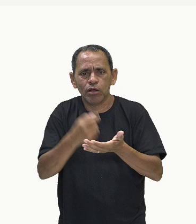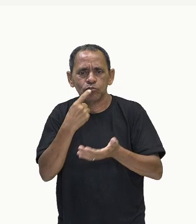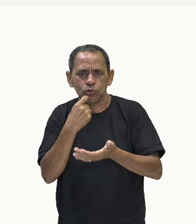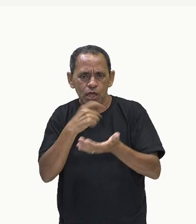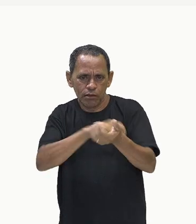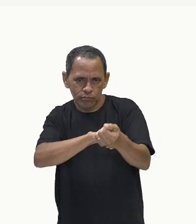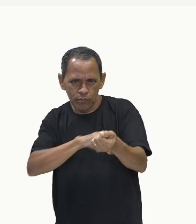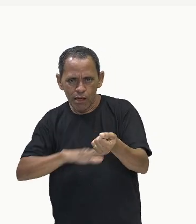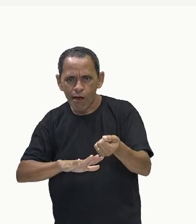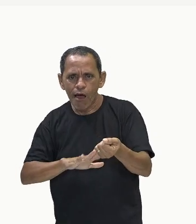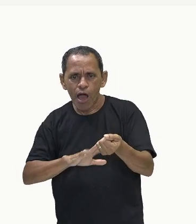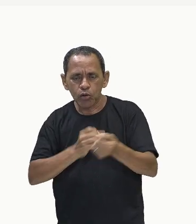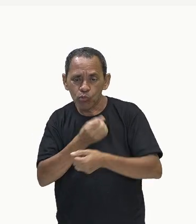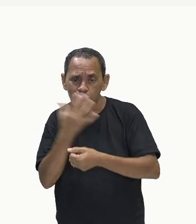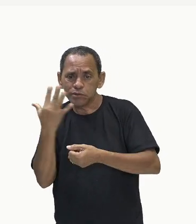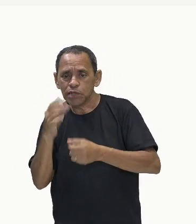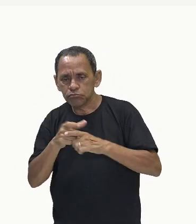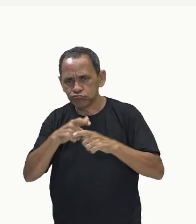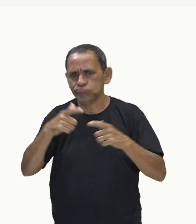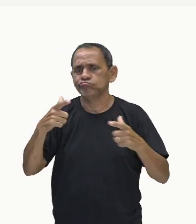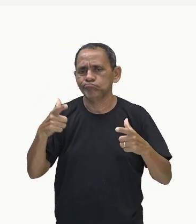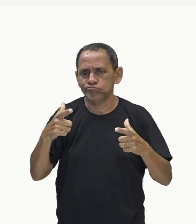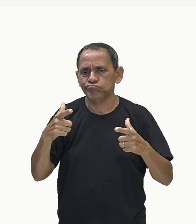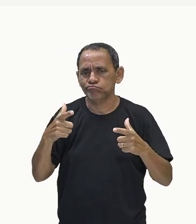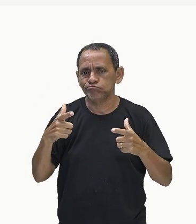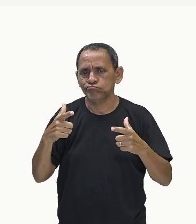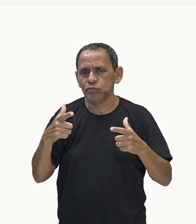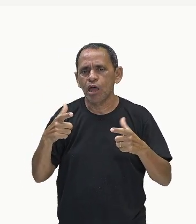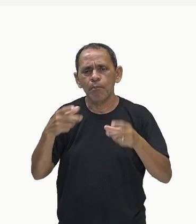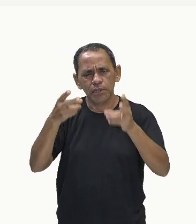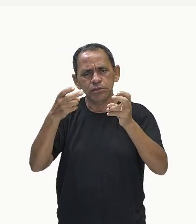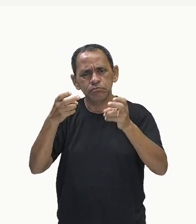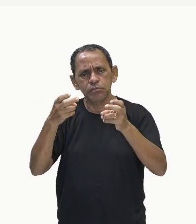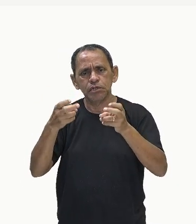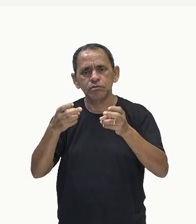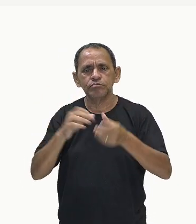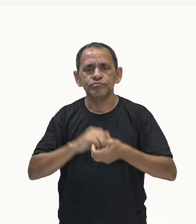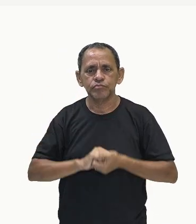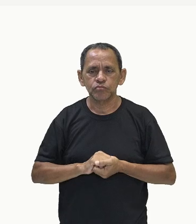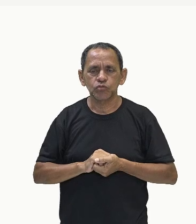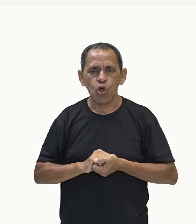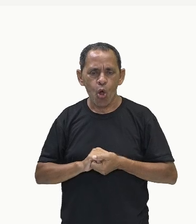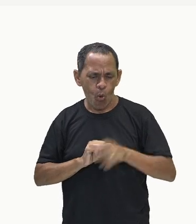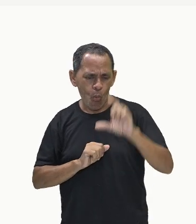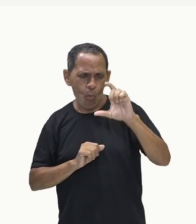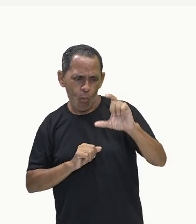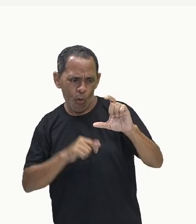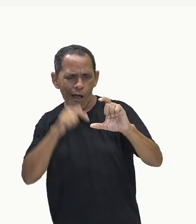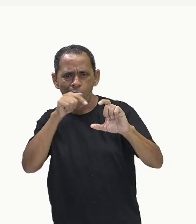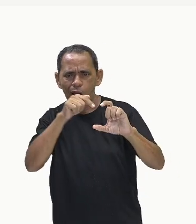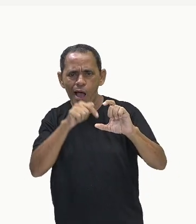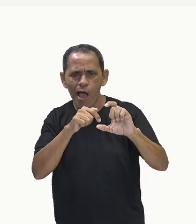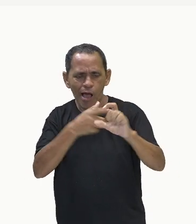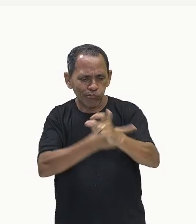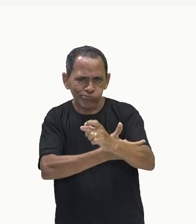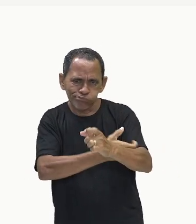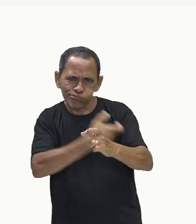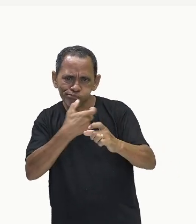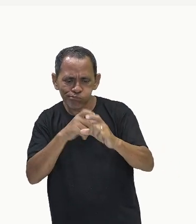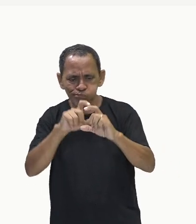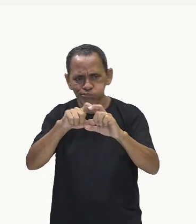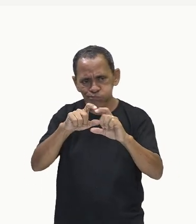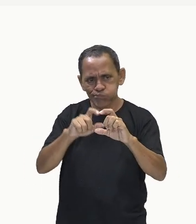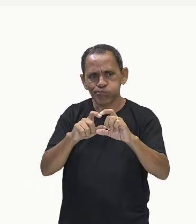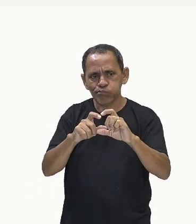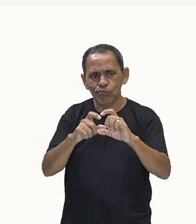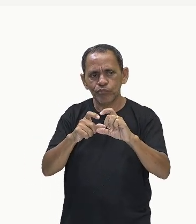uma quantidade maior. Imagine a situação de uma ampola, né, de uma seringa, que